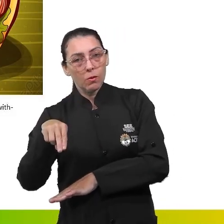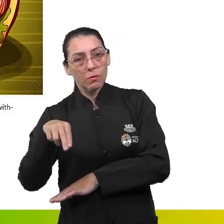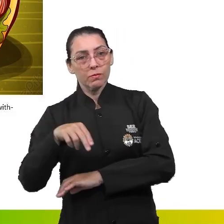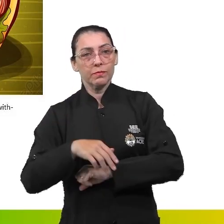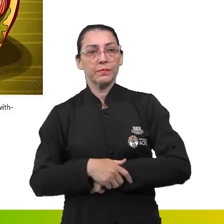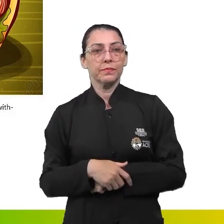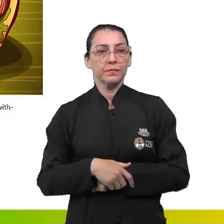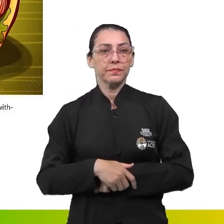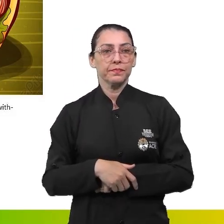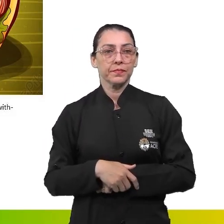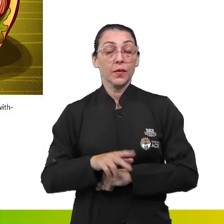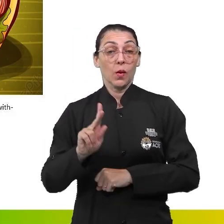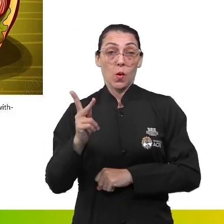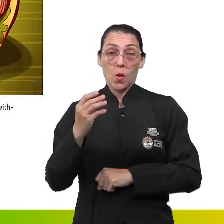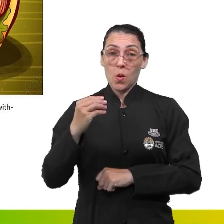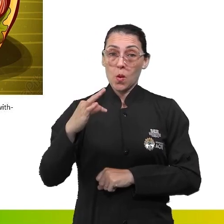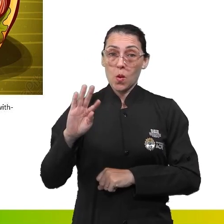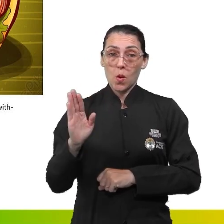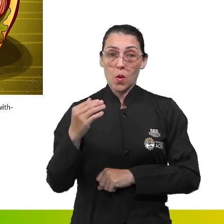o bacon,